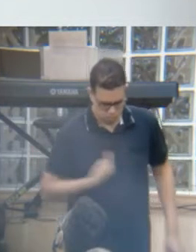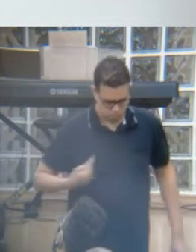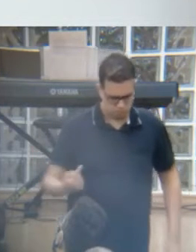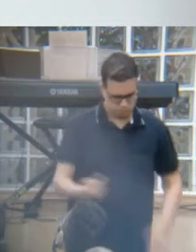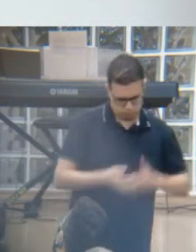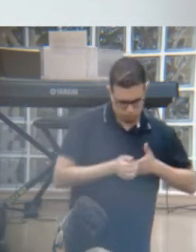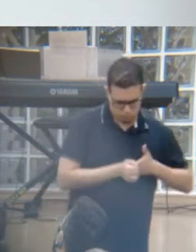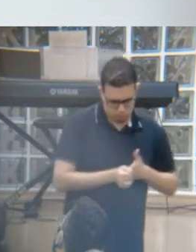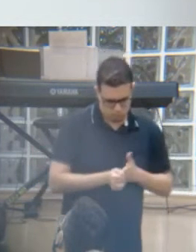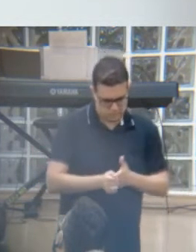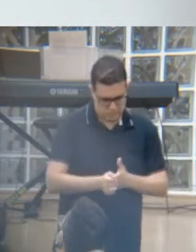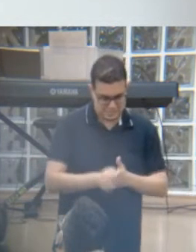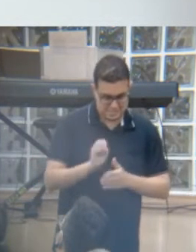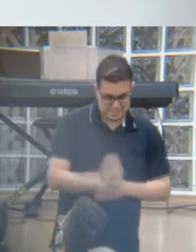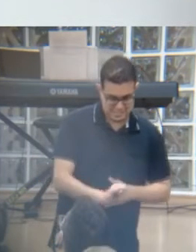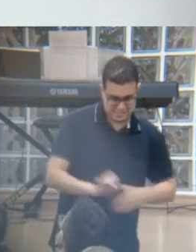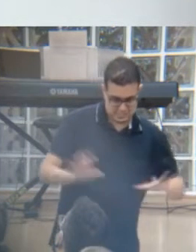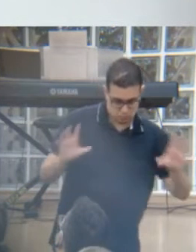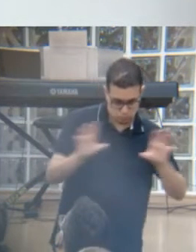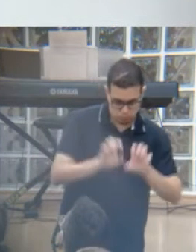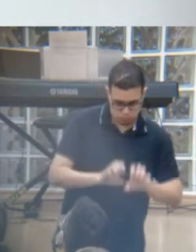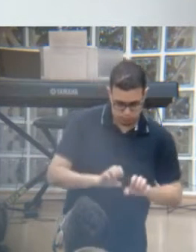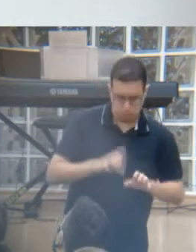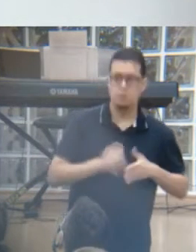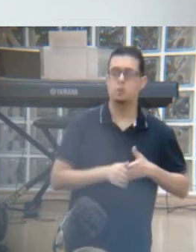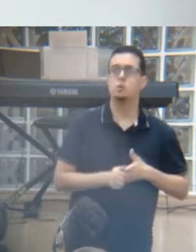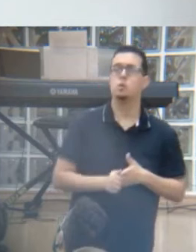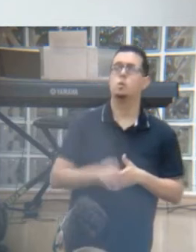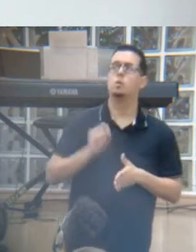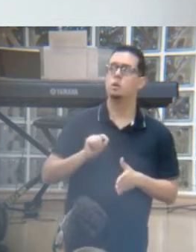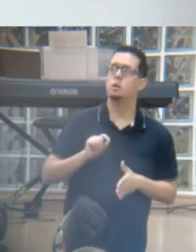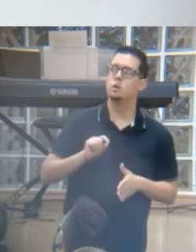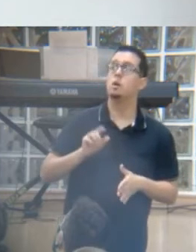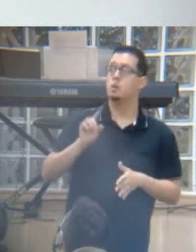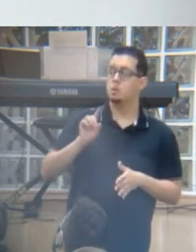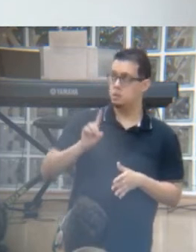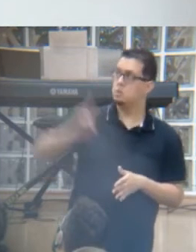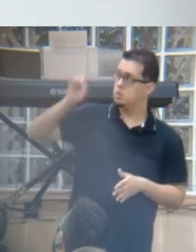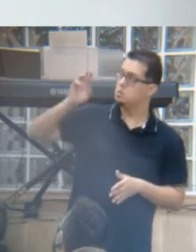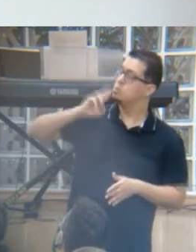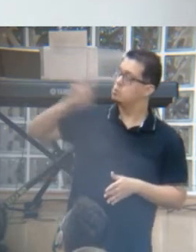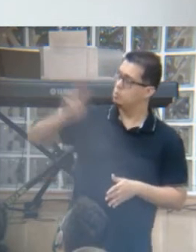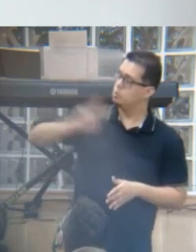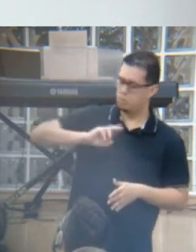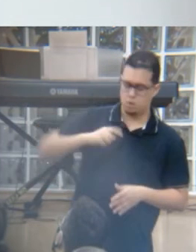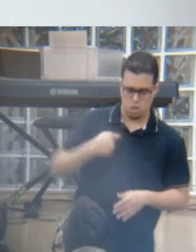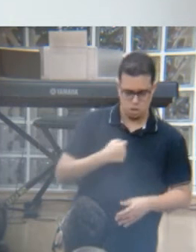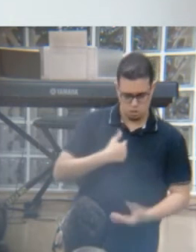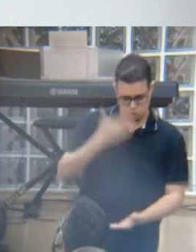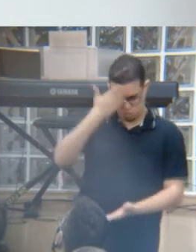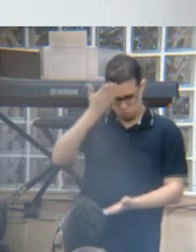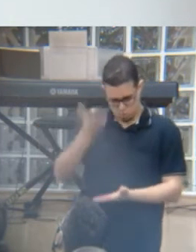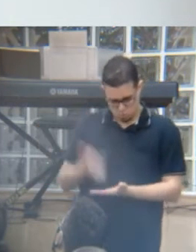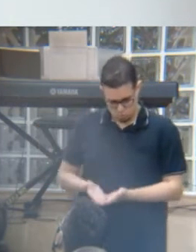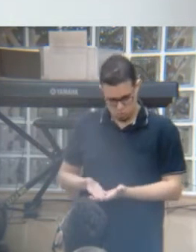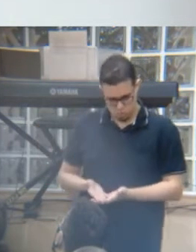a confiança de que Deus responde às orações. Uma crise terrível sem